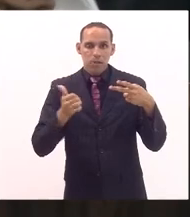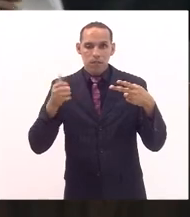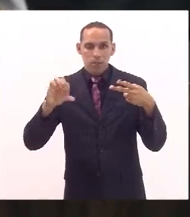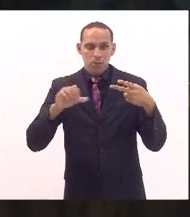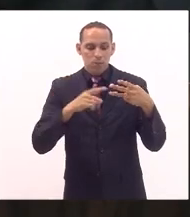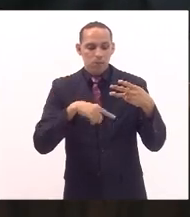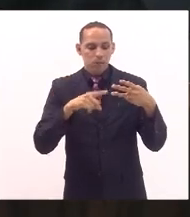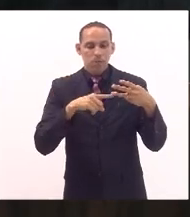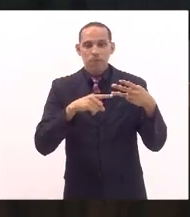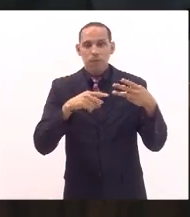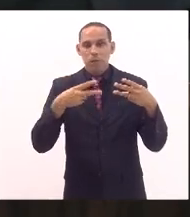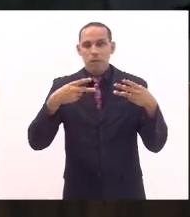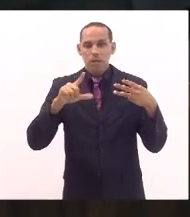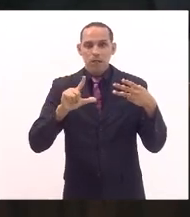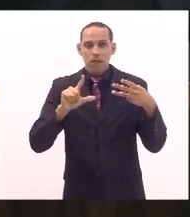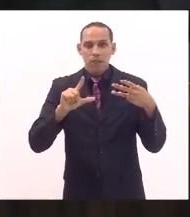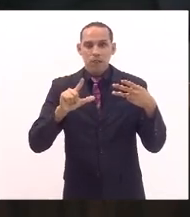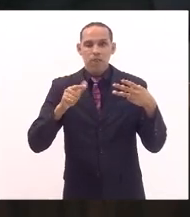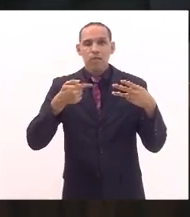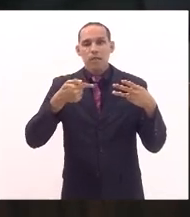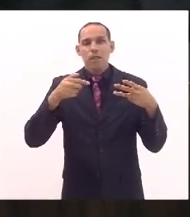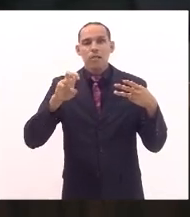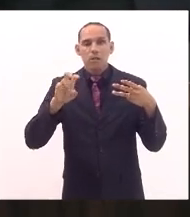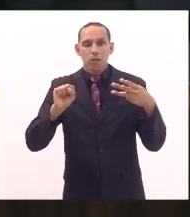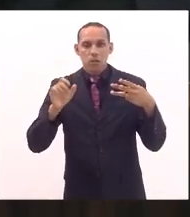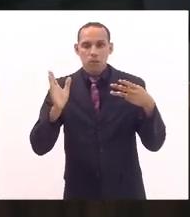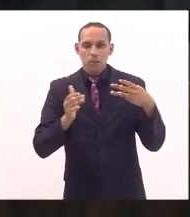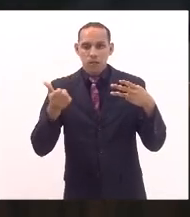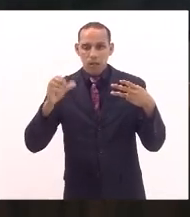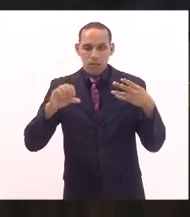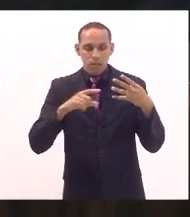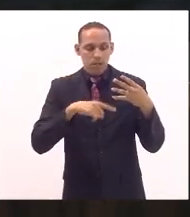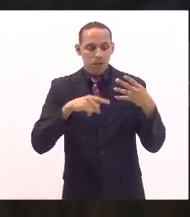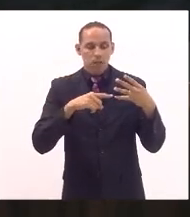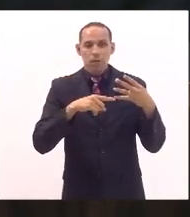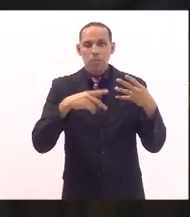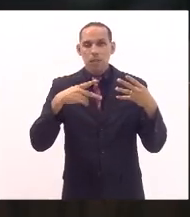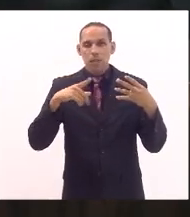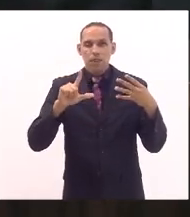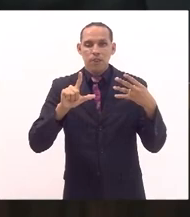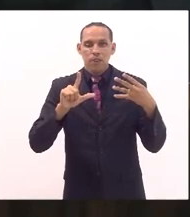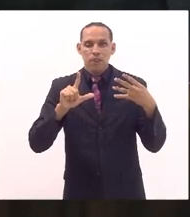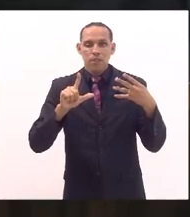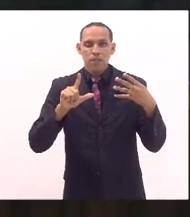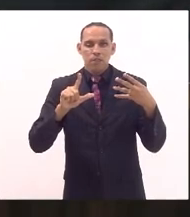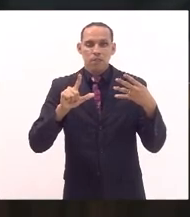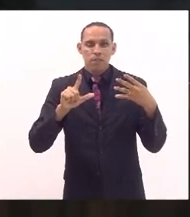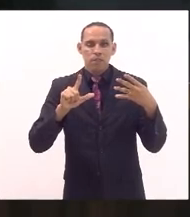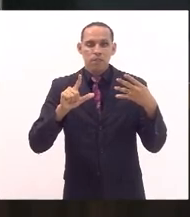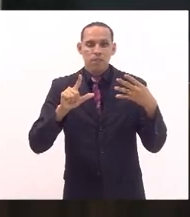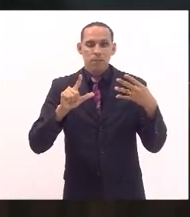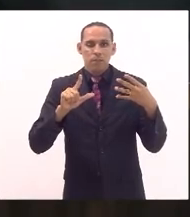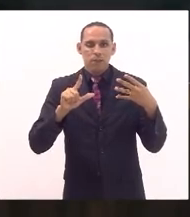19 P l758d 19 e p